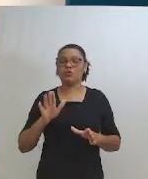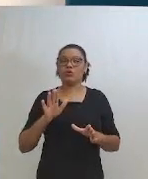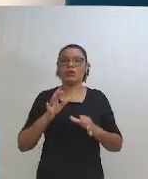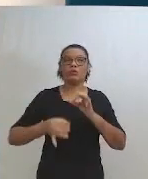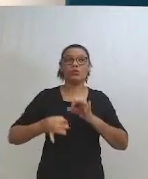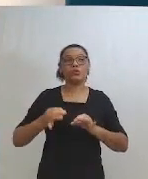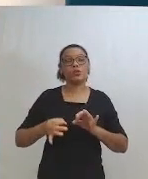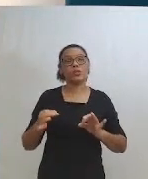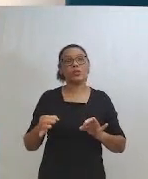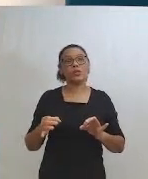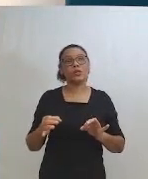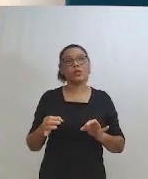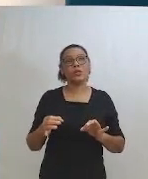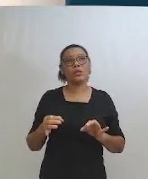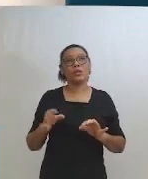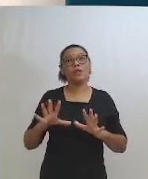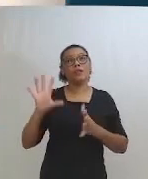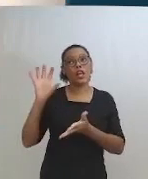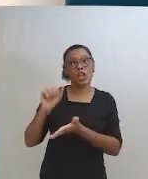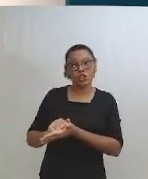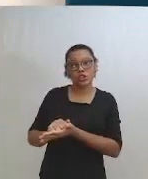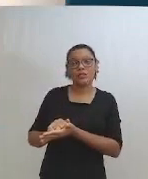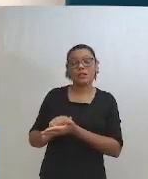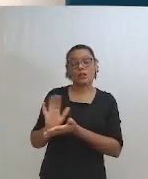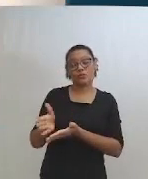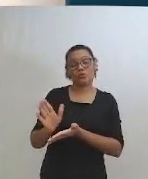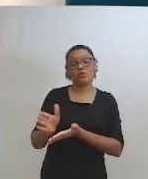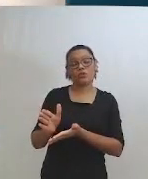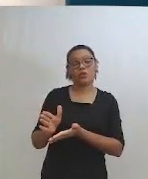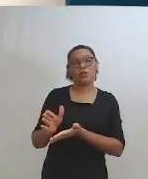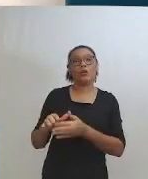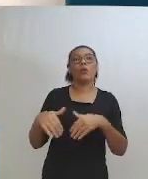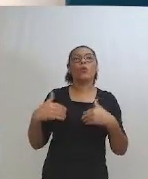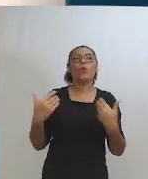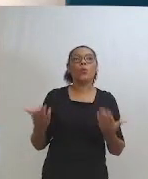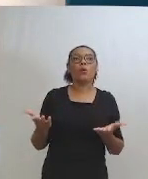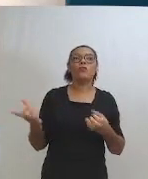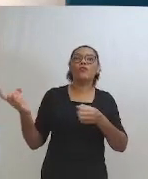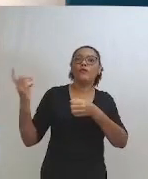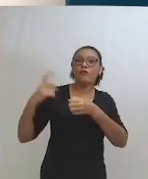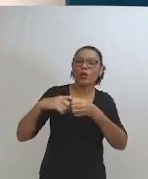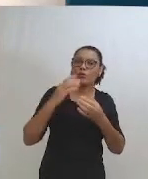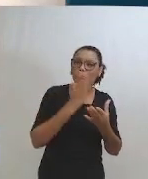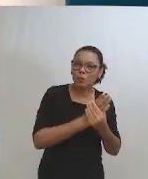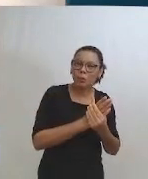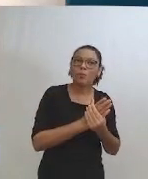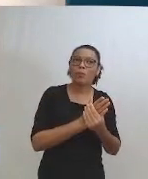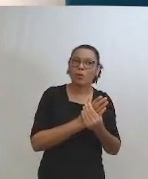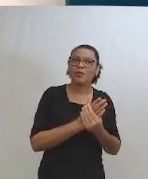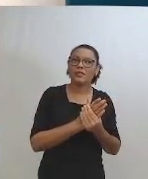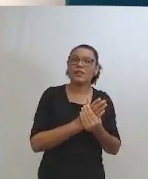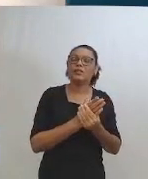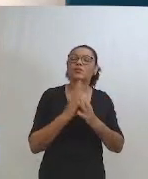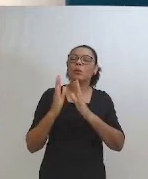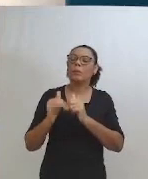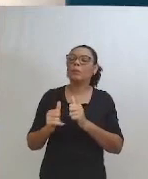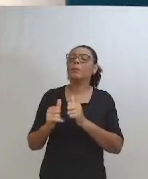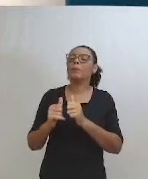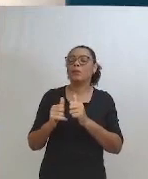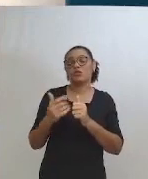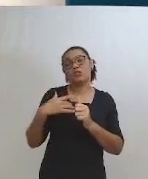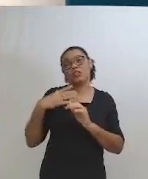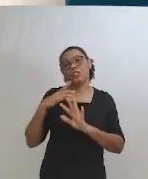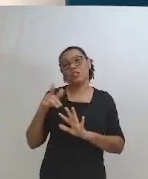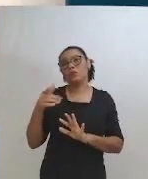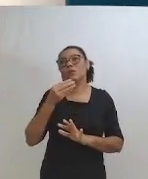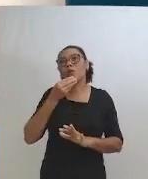aqui registrado desde já, e quando do retorno do processo de vista, como ele não teve oportunidade de se manifestar, caso ele